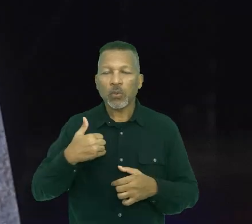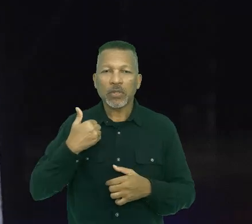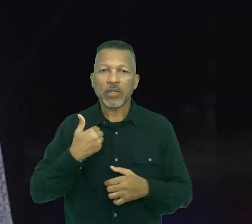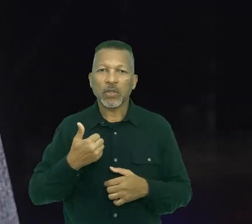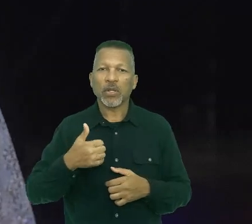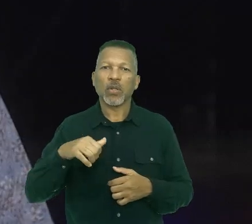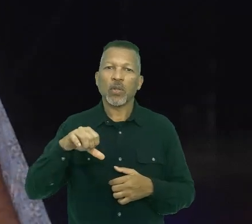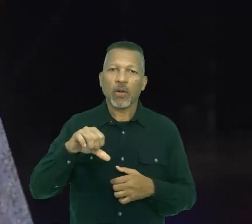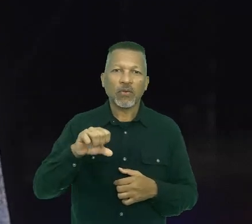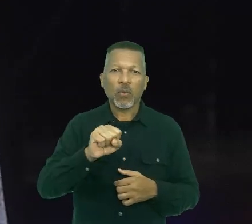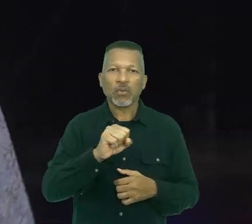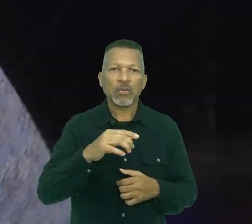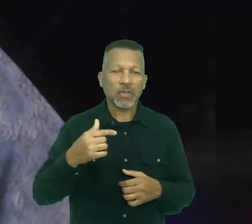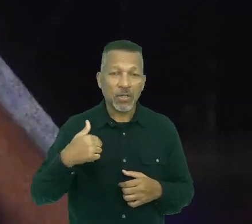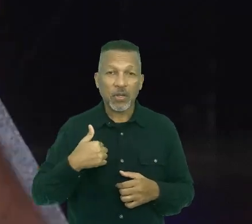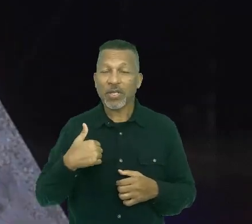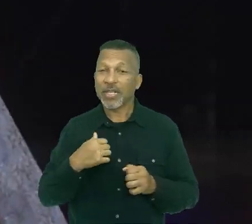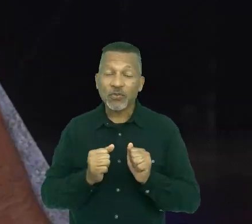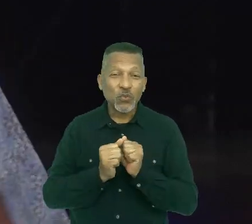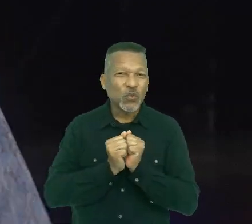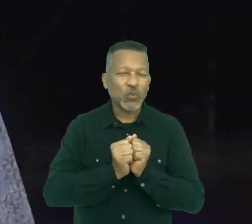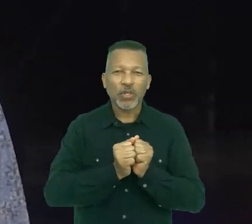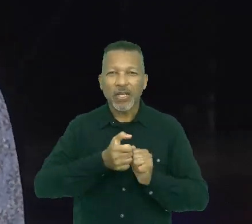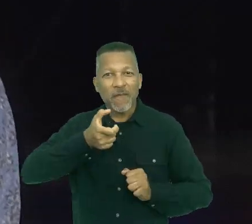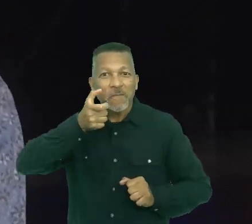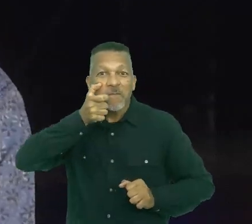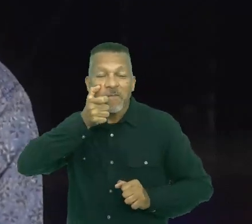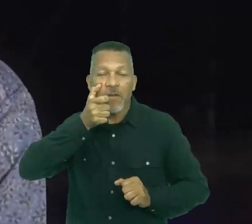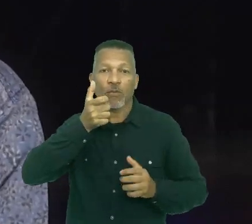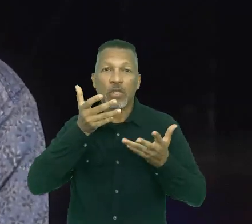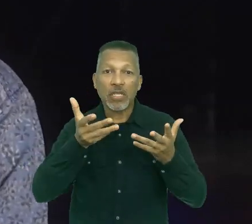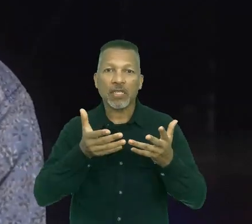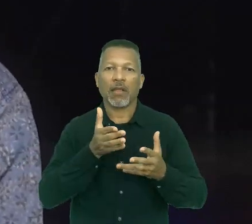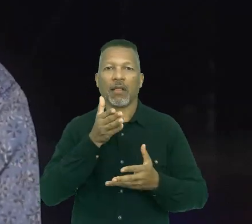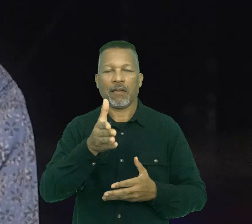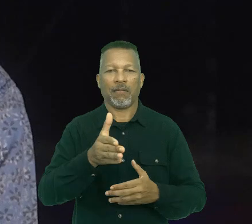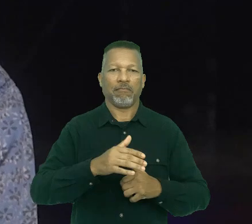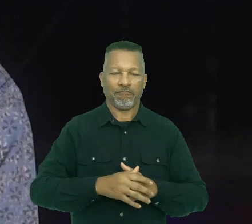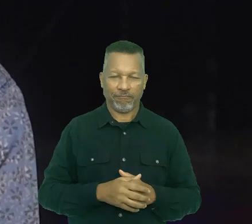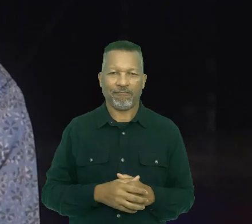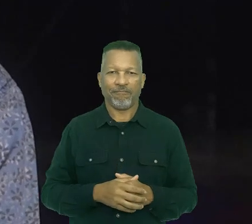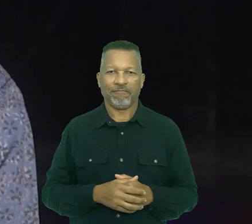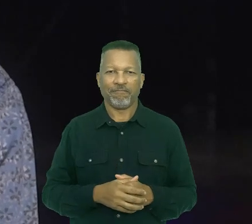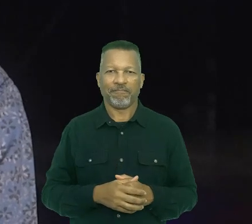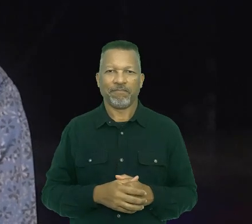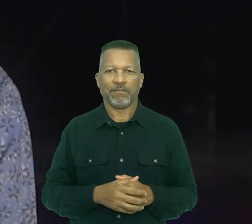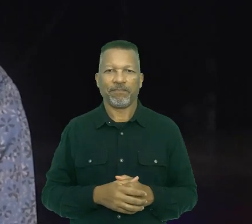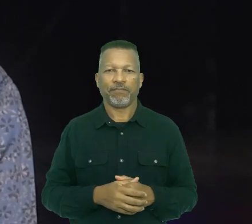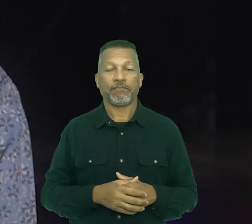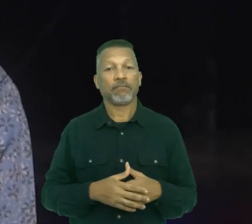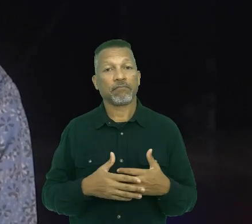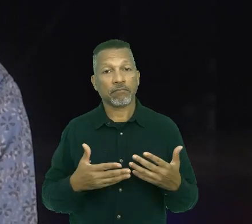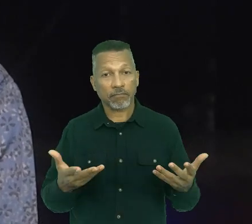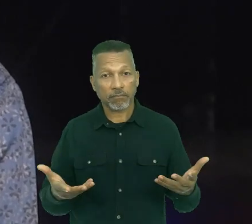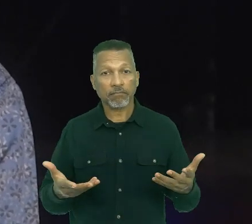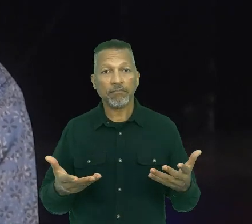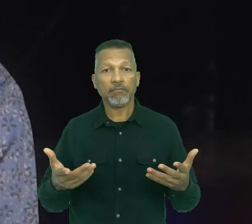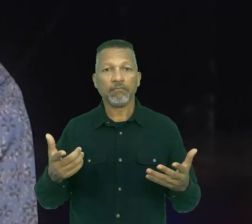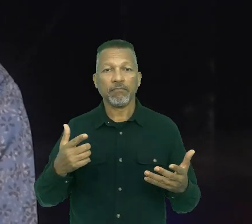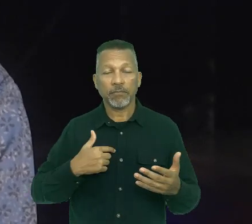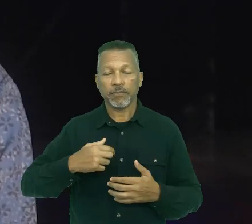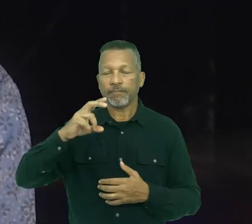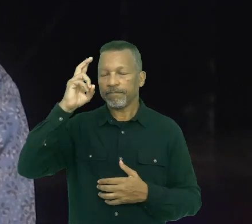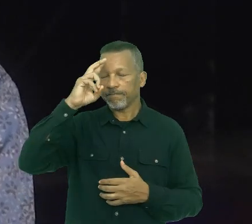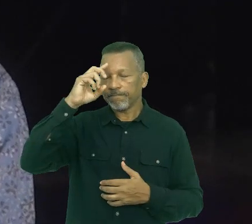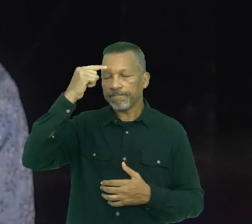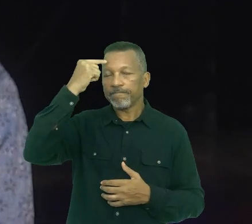Eu precisava, eu queria estar junto, eu queria ir lá, eu queria ver. Entendeu? E uma dessas lembranças